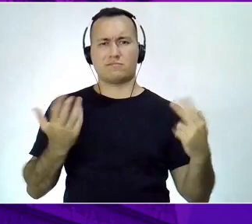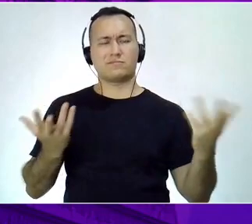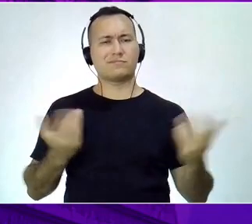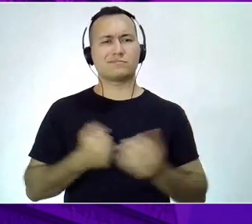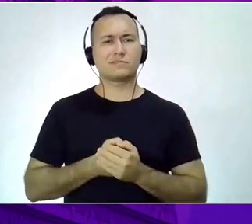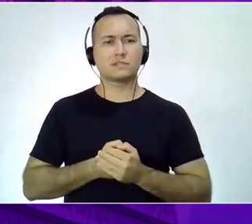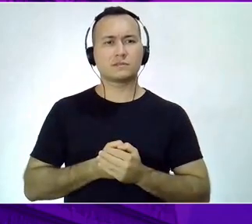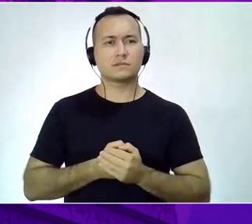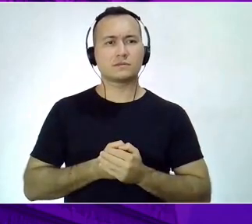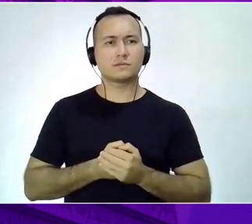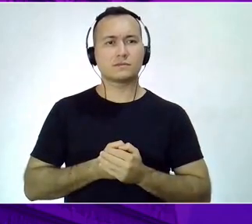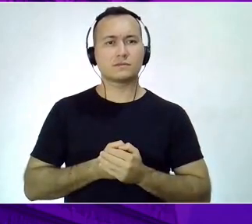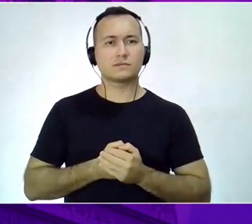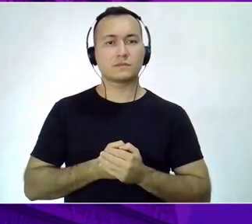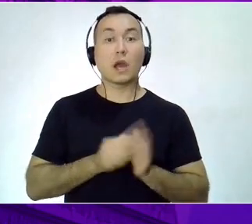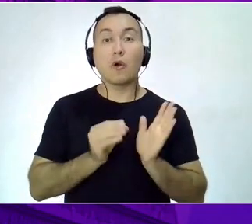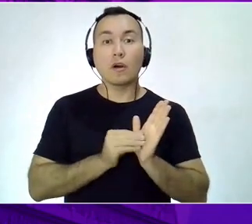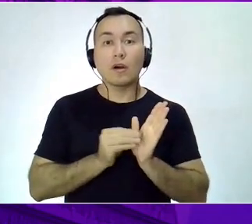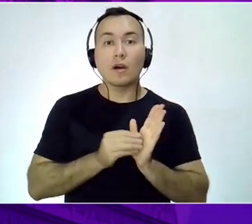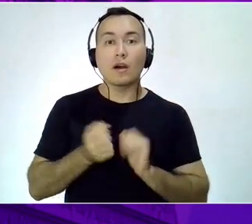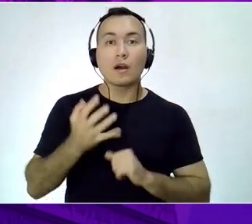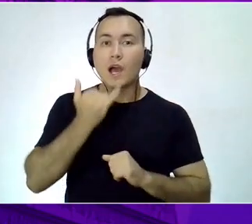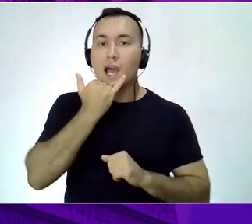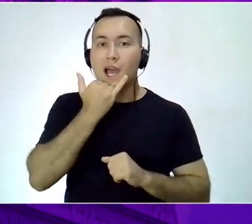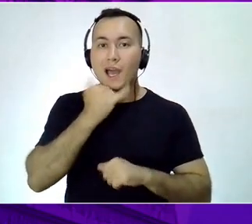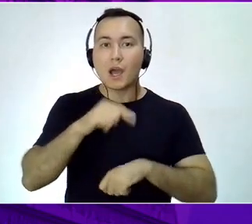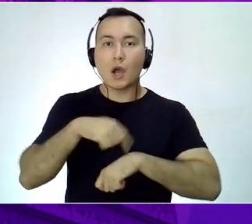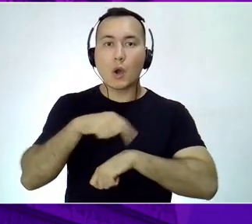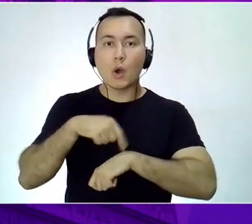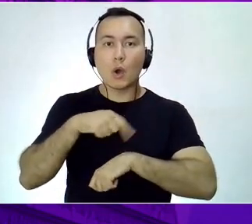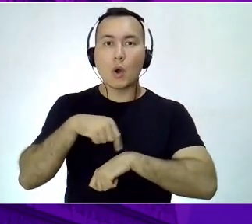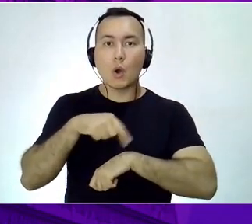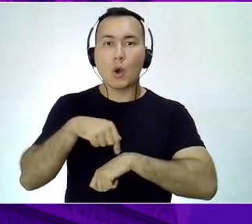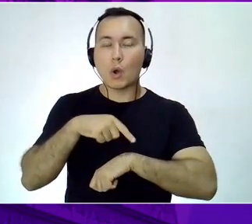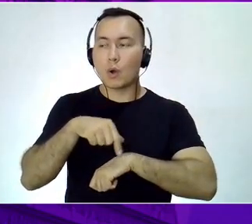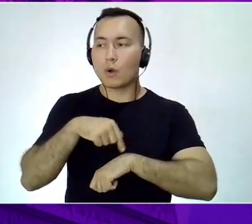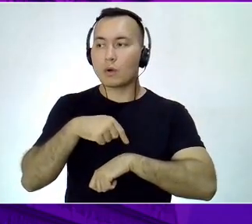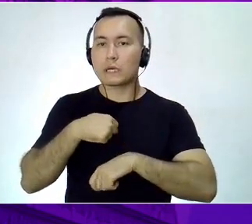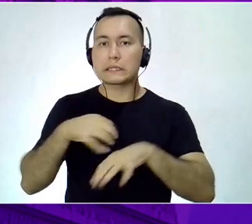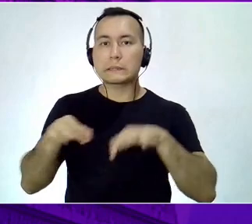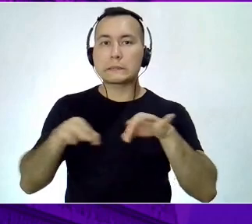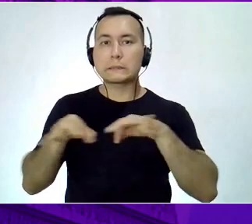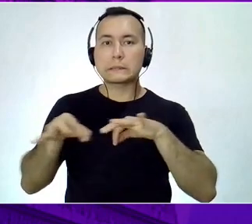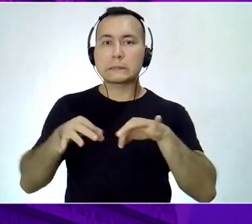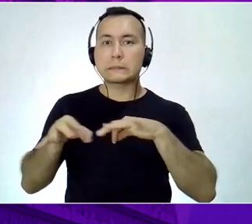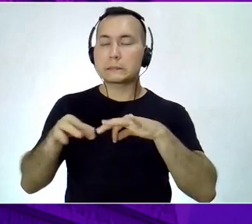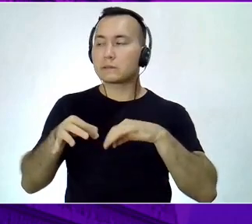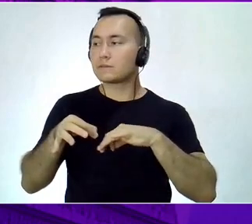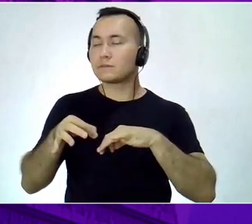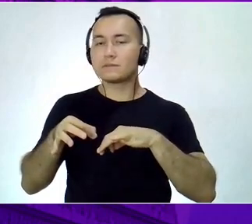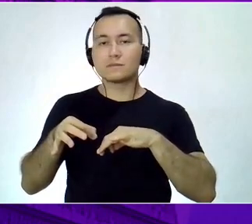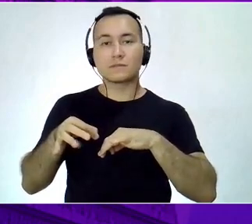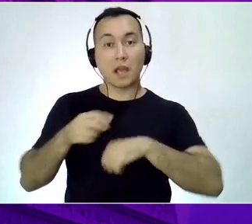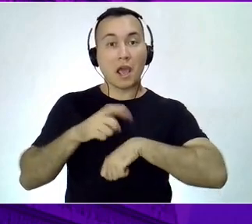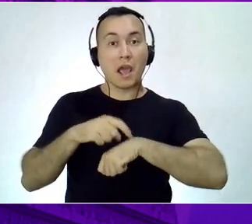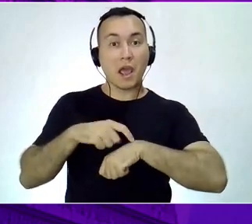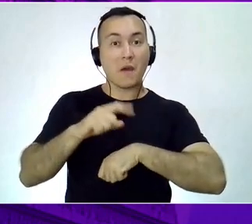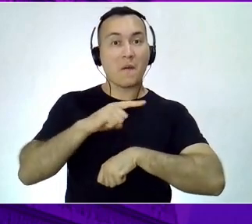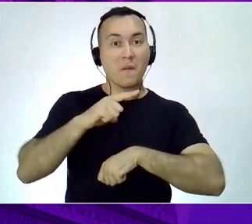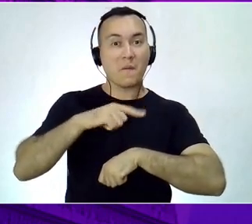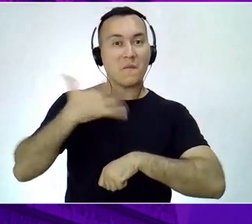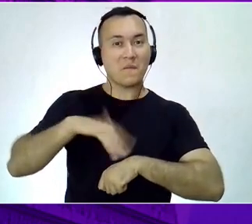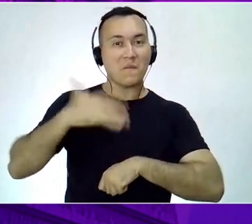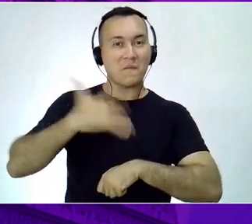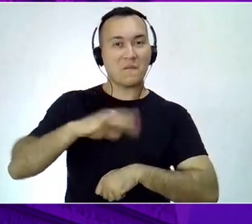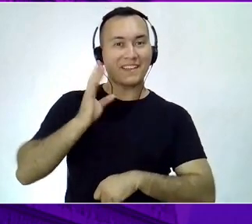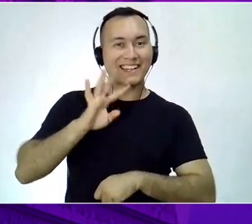Falta 15? Eu tinha 60 slides. Eu achei que eu não ia chegar nem perto de fazer no tempo. Muito bom. Já